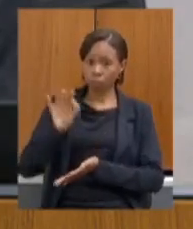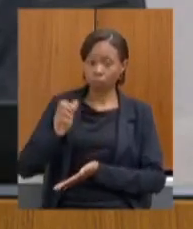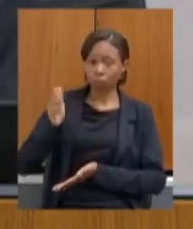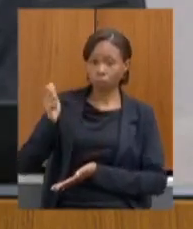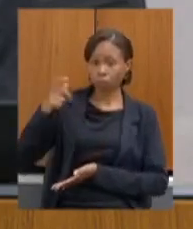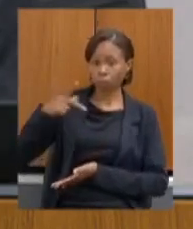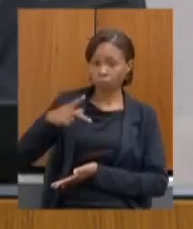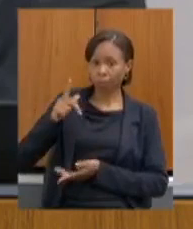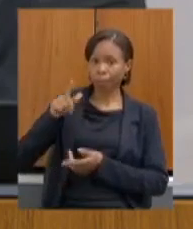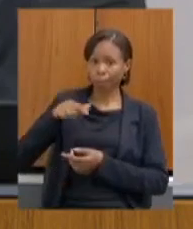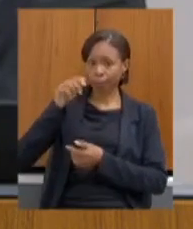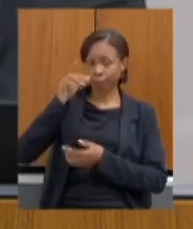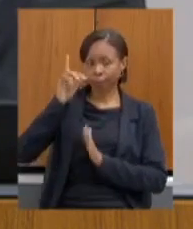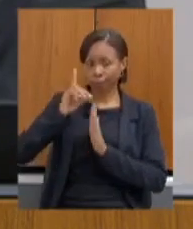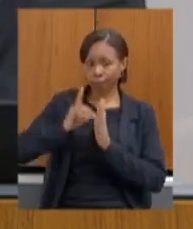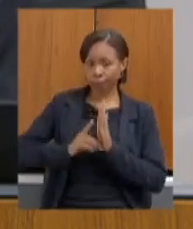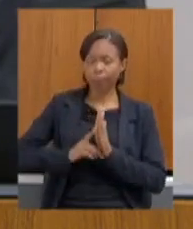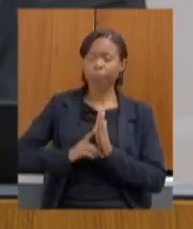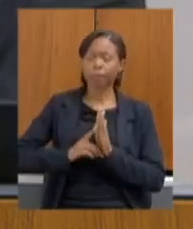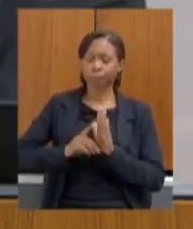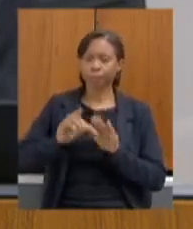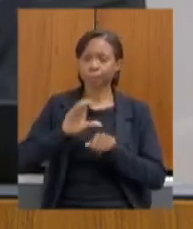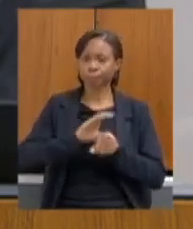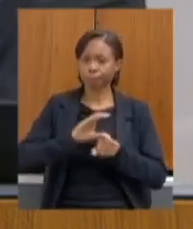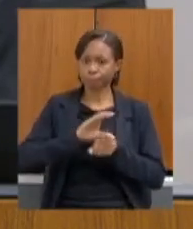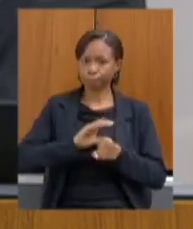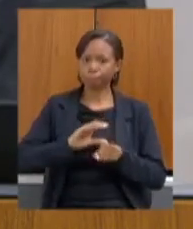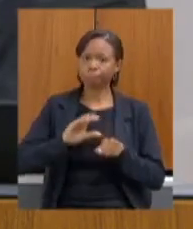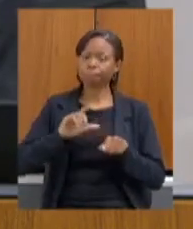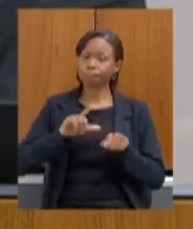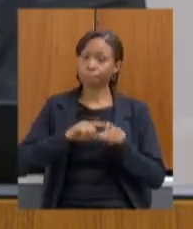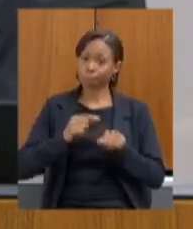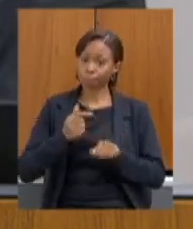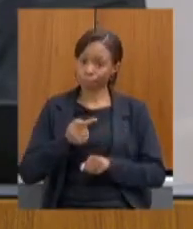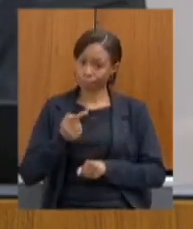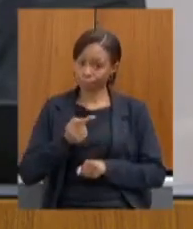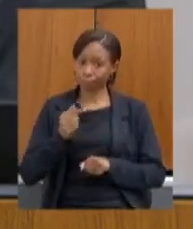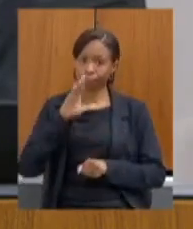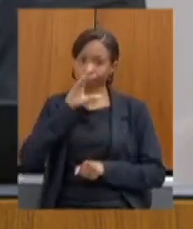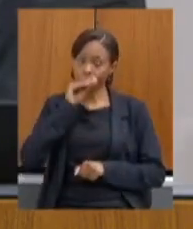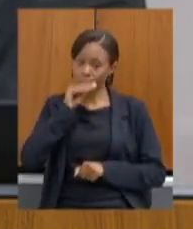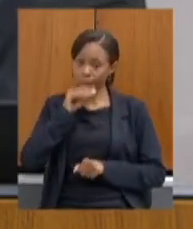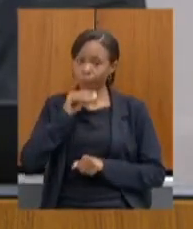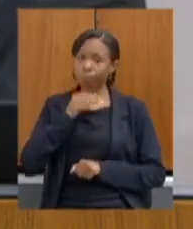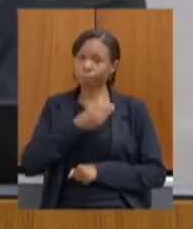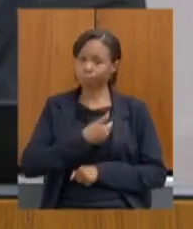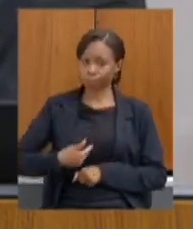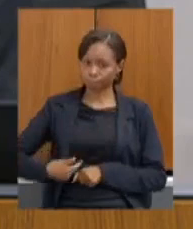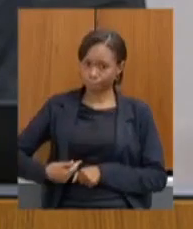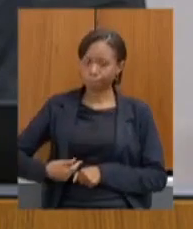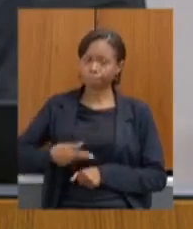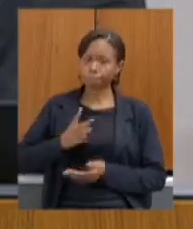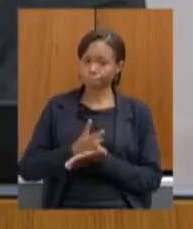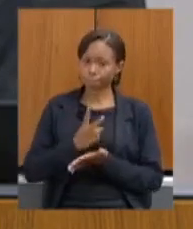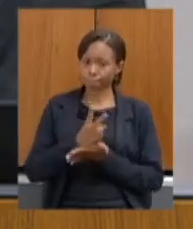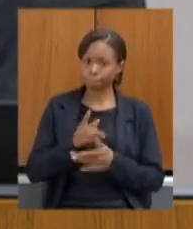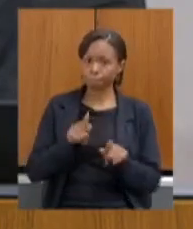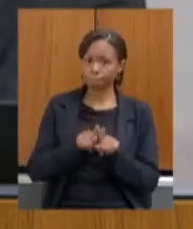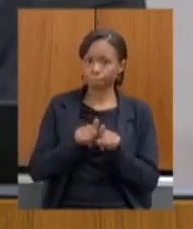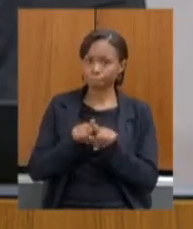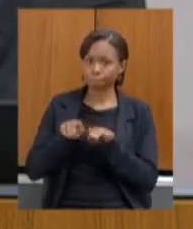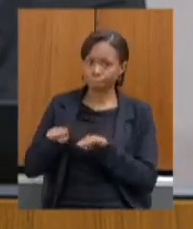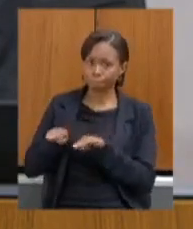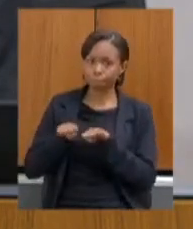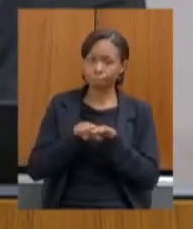dos direitos constitucionais consagrados no artigo 7 que se aplica aos servidores públicos, assim diante da importância do esforço como com o apoio dos pares,